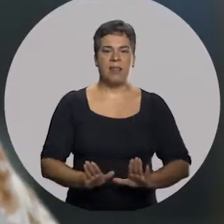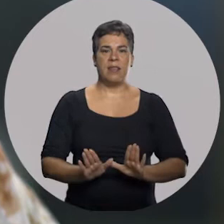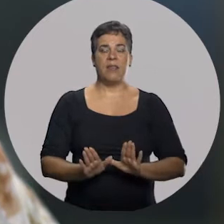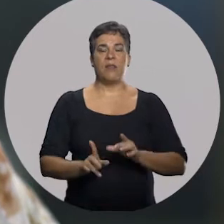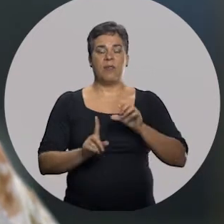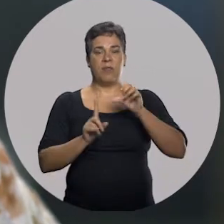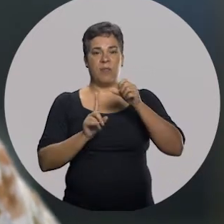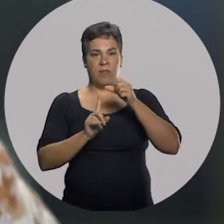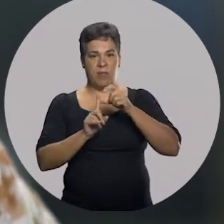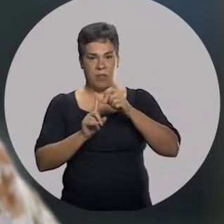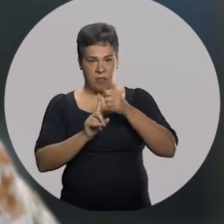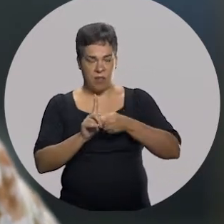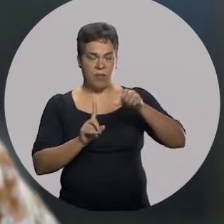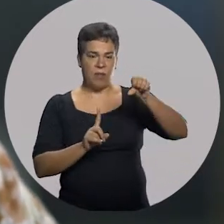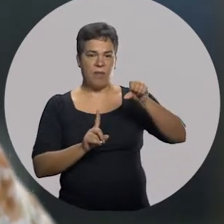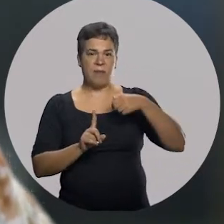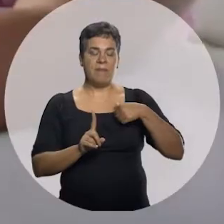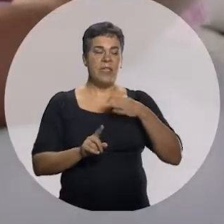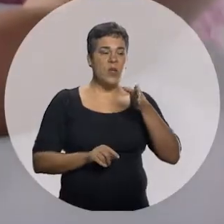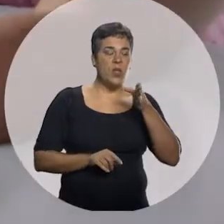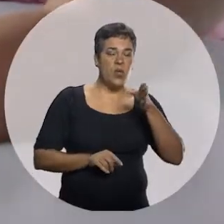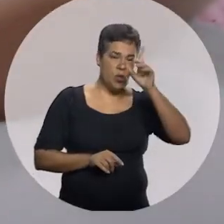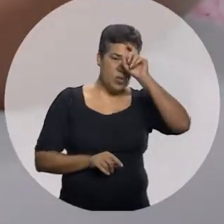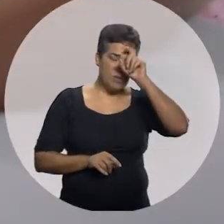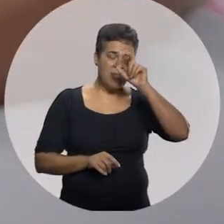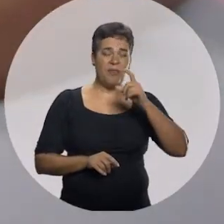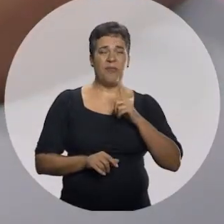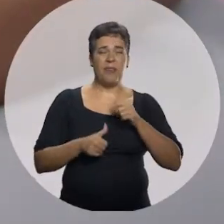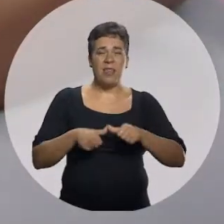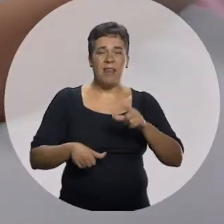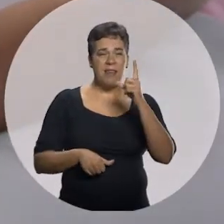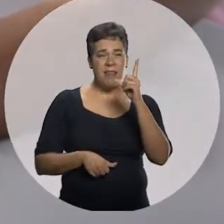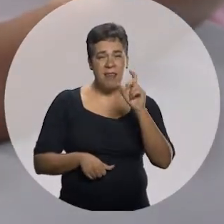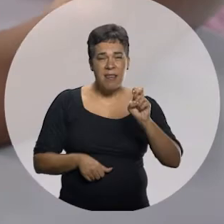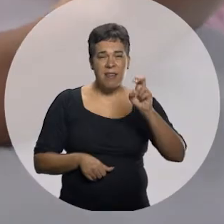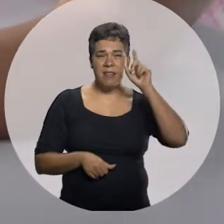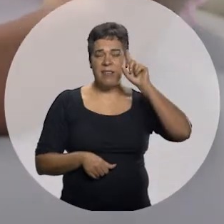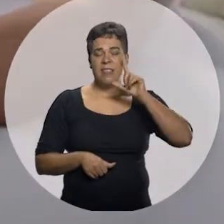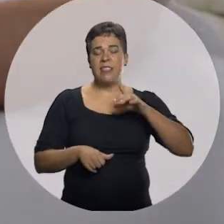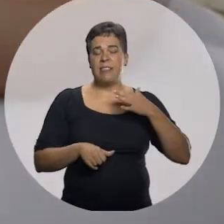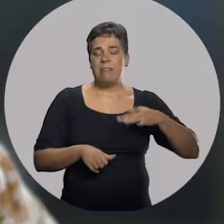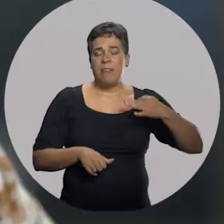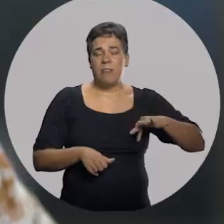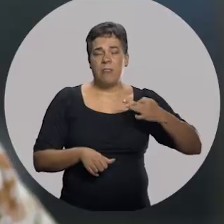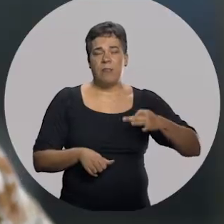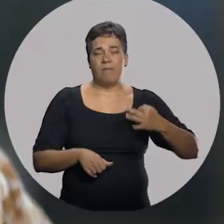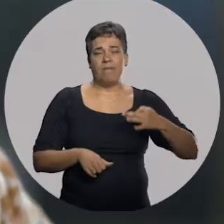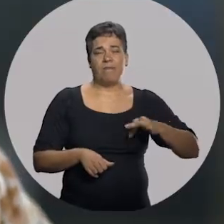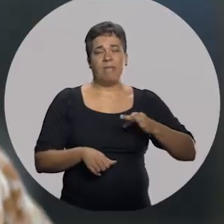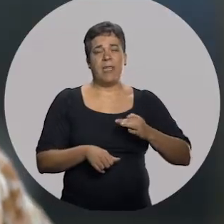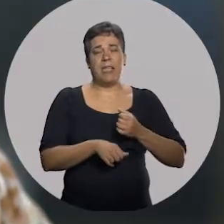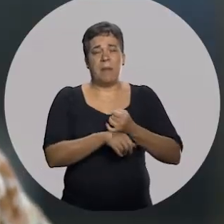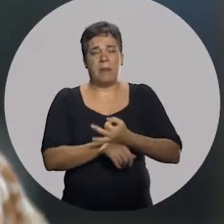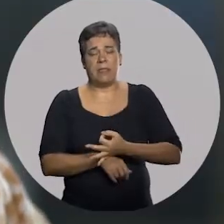9 meses, eu comecei a ir todos os dias para o hospital, passei 15 dias sentindo dores, ele dizia que era normal. Quando foi de